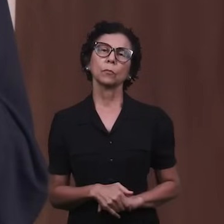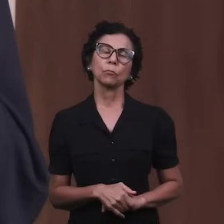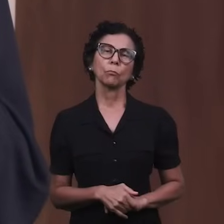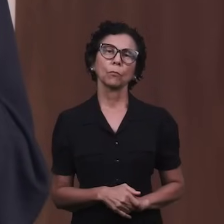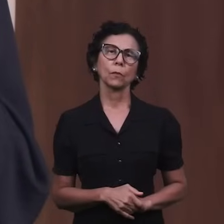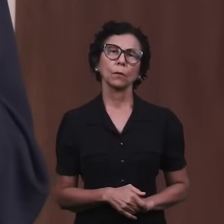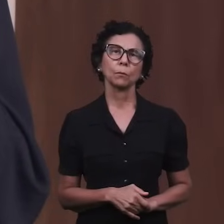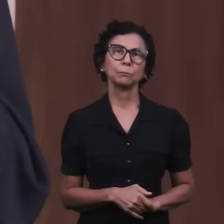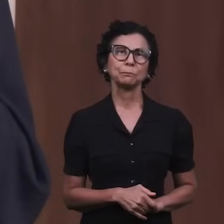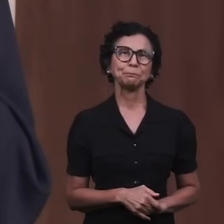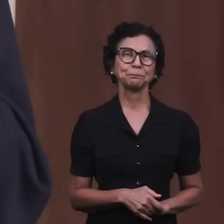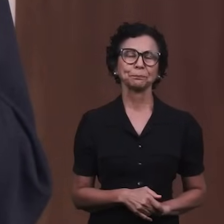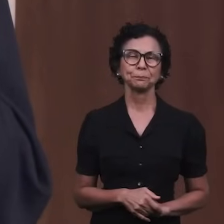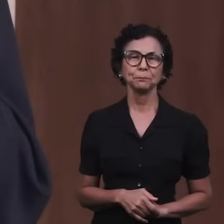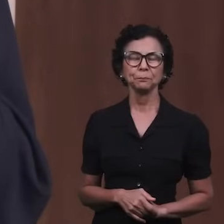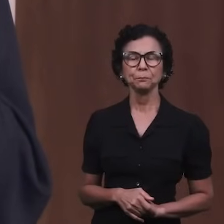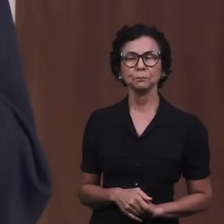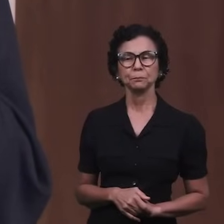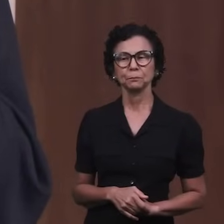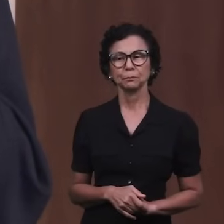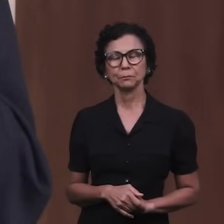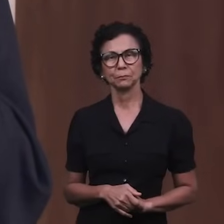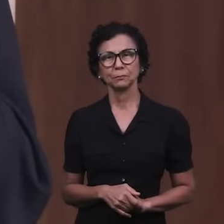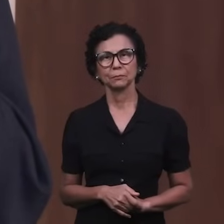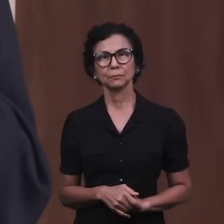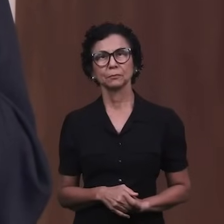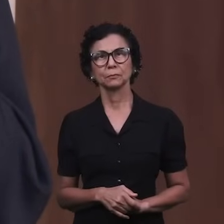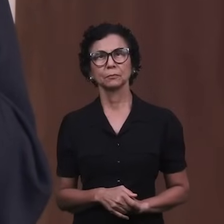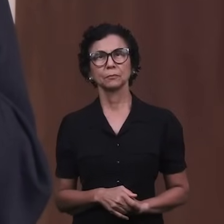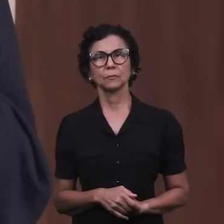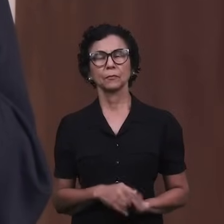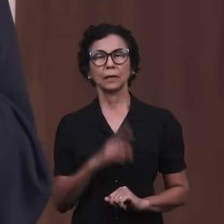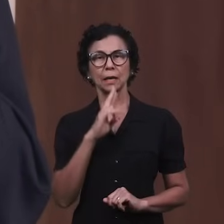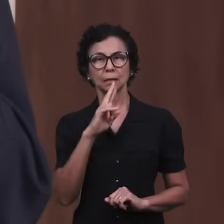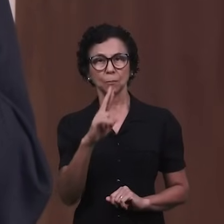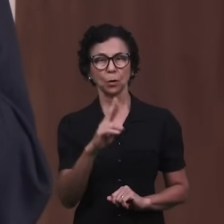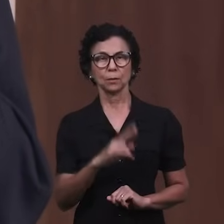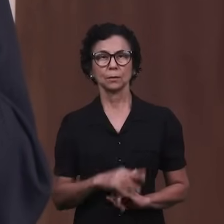destaca bem estas respostas está aqui